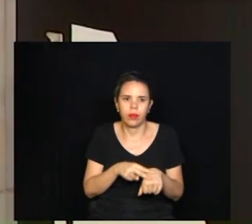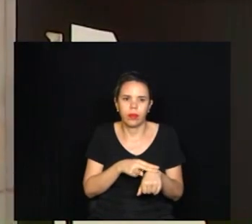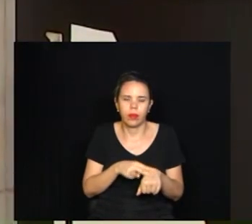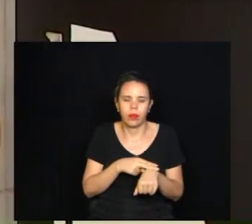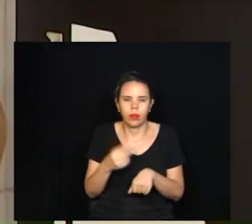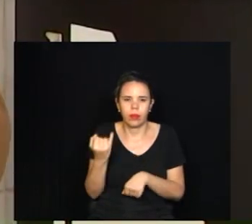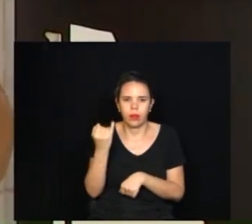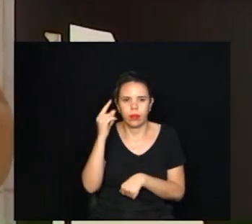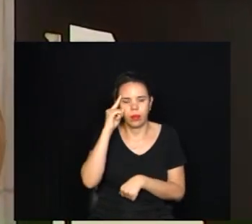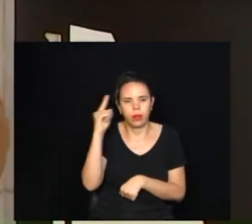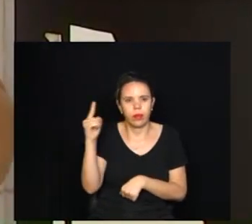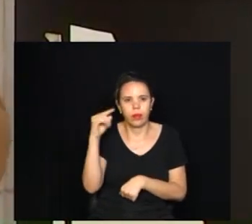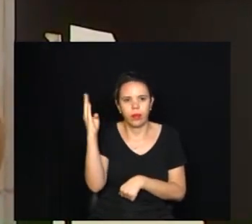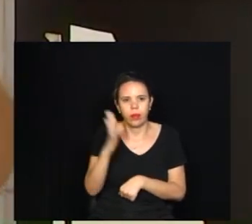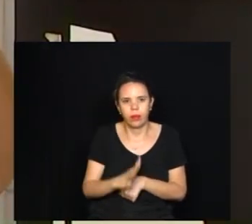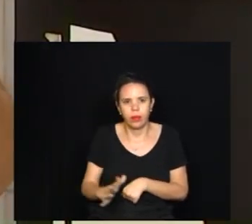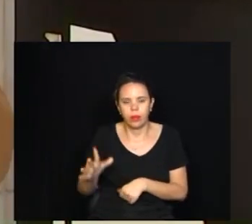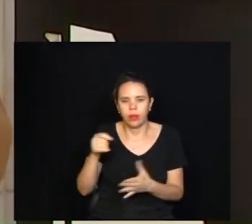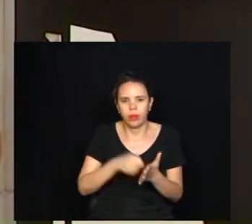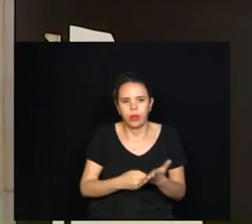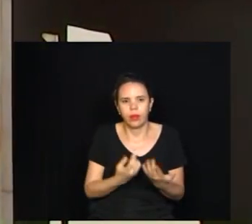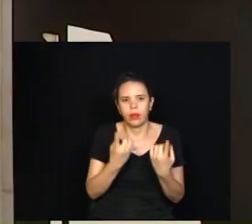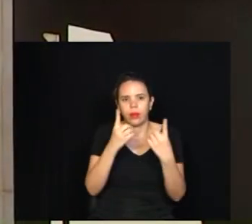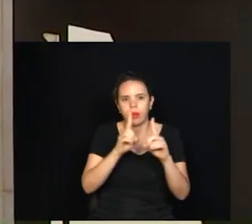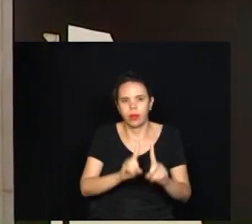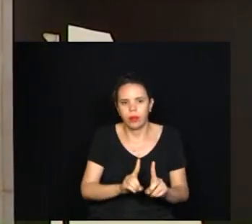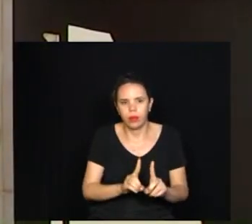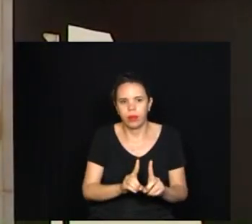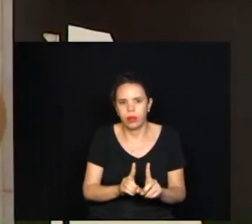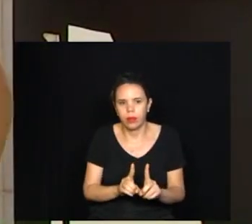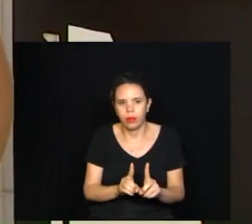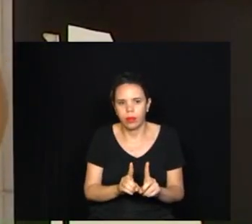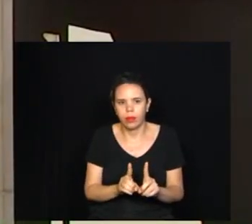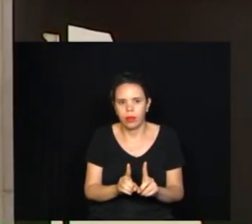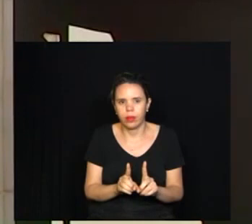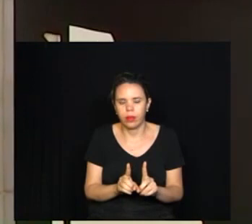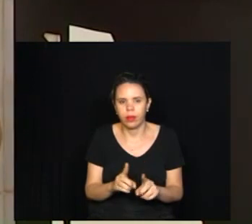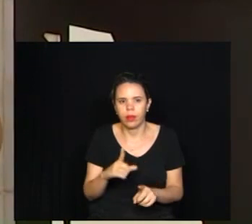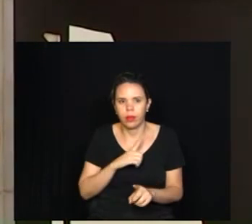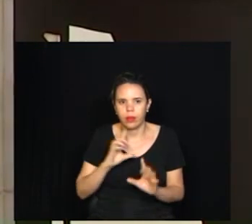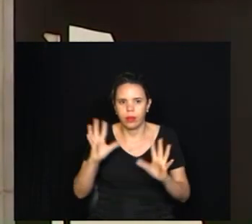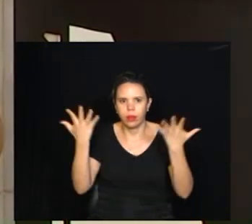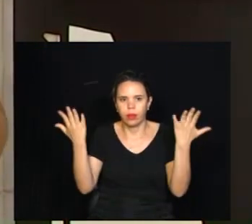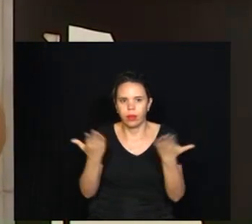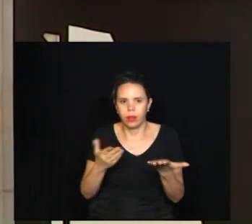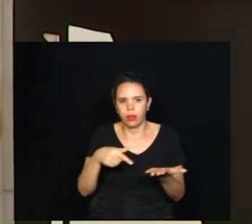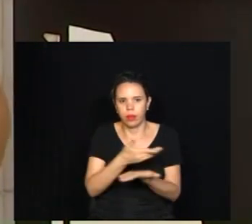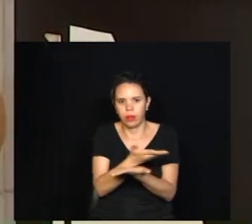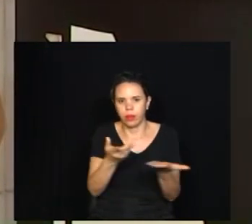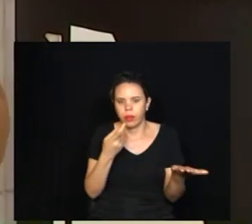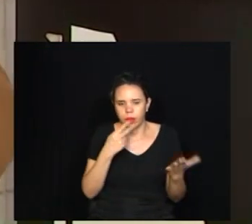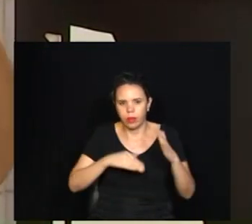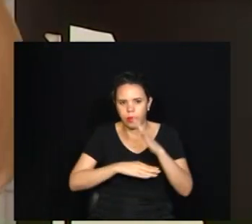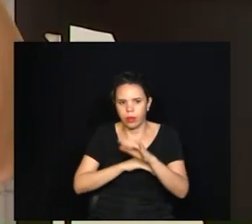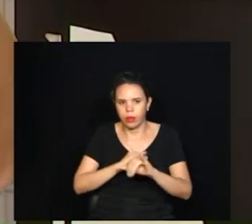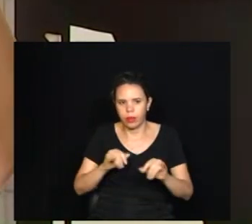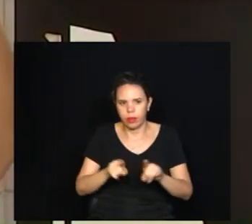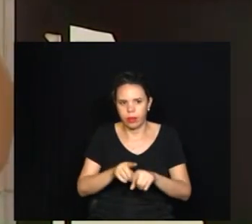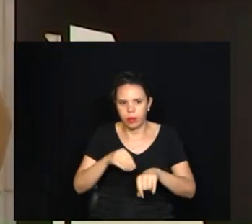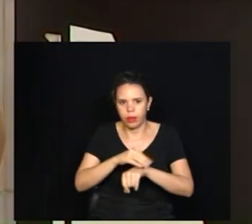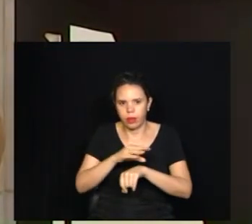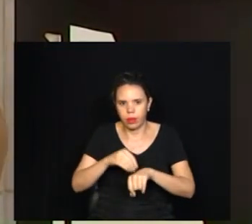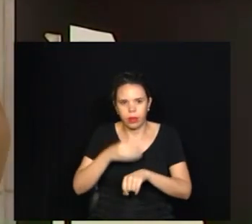muito importante, é o Dia Nacional da Luta da Pessoa com Deficiência. Nós tivemos um evento hoje, como você disse, na Câmara,